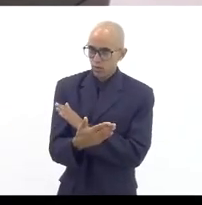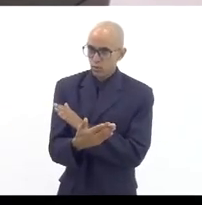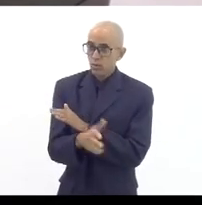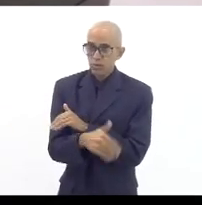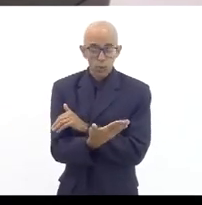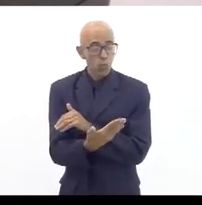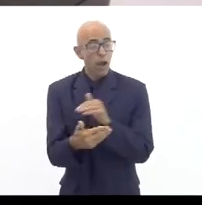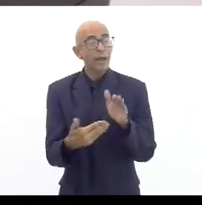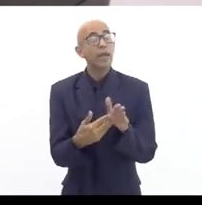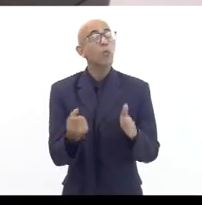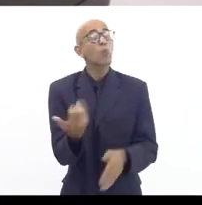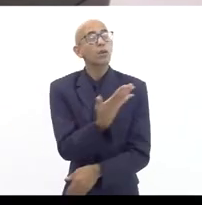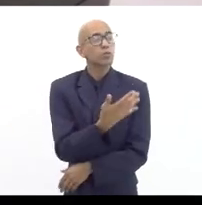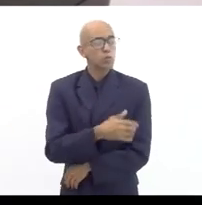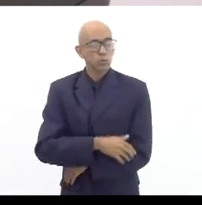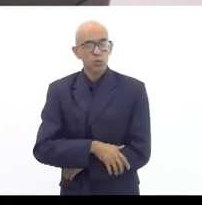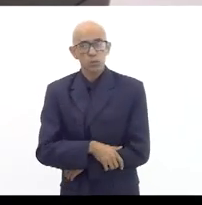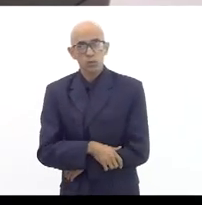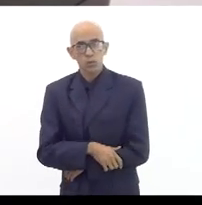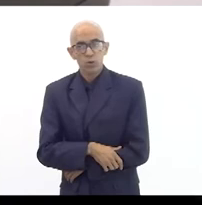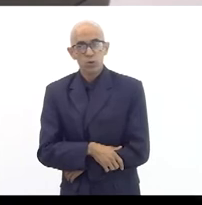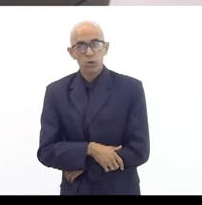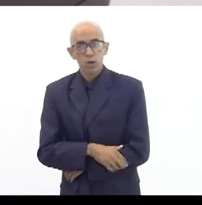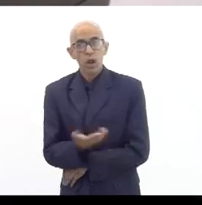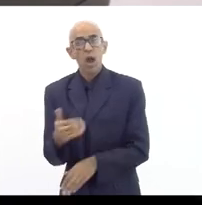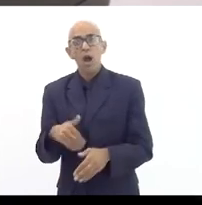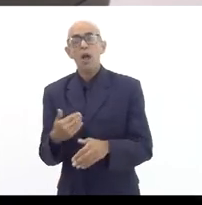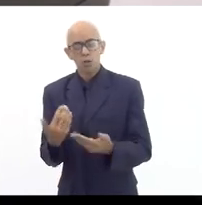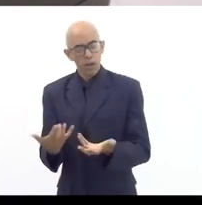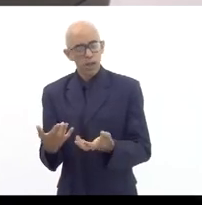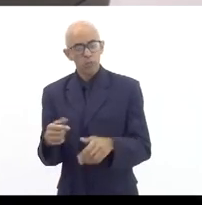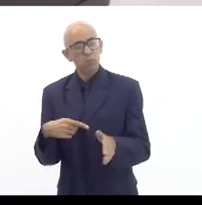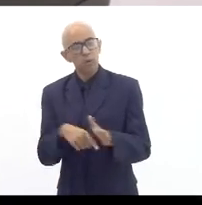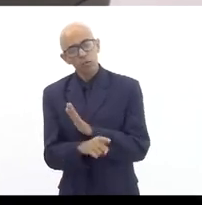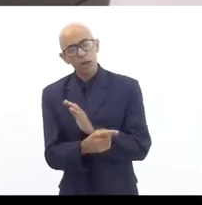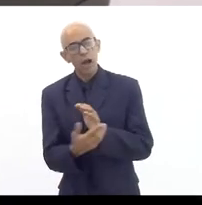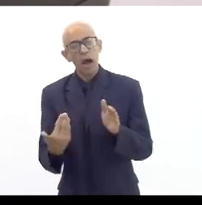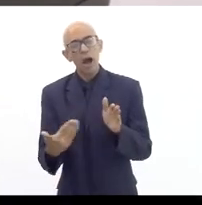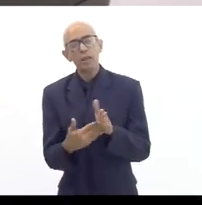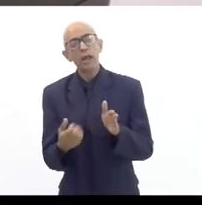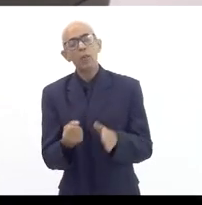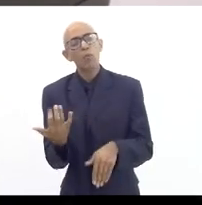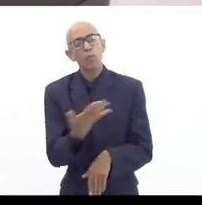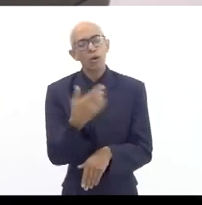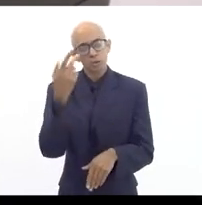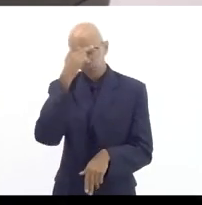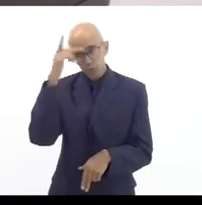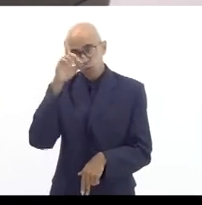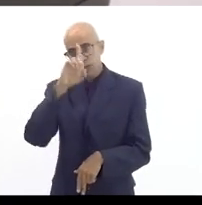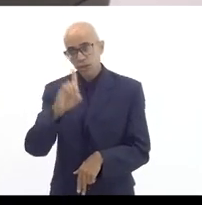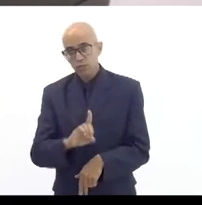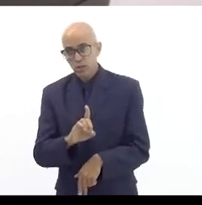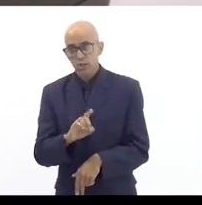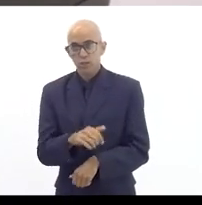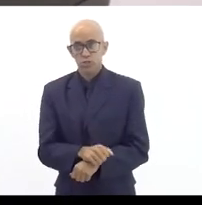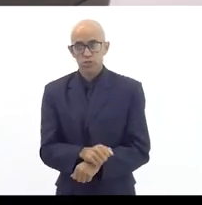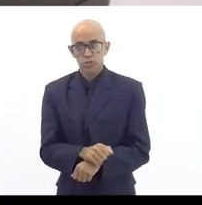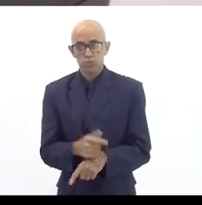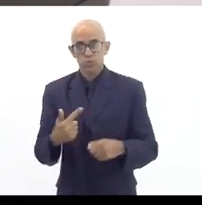até quando. Tá. Né, até quando o passageiro com deficiência... A pessoa com deficiência é passageiro